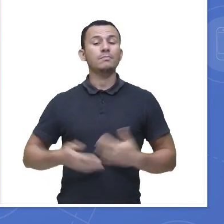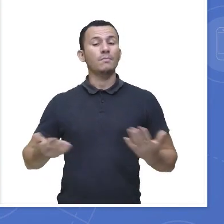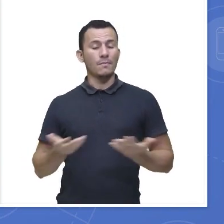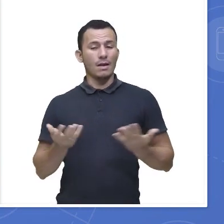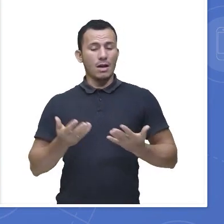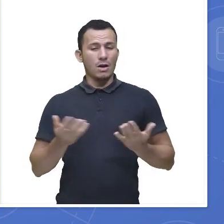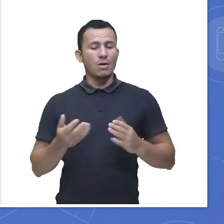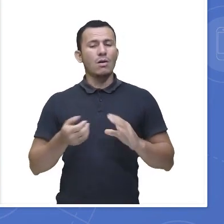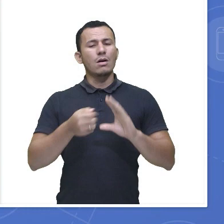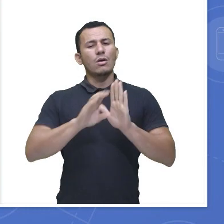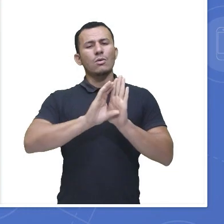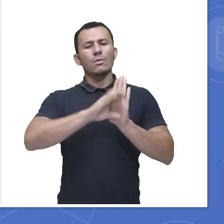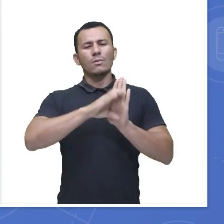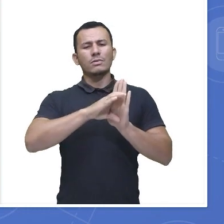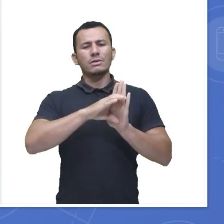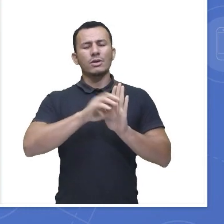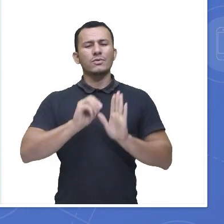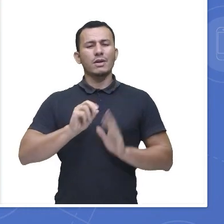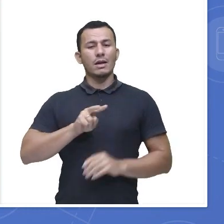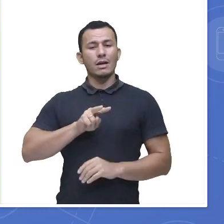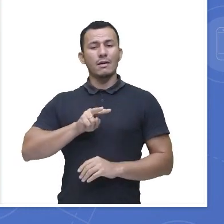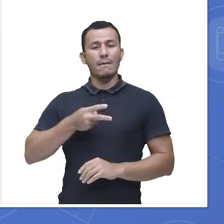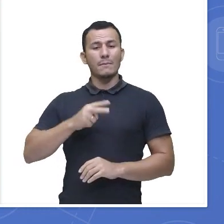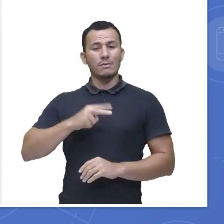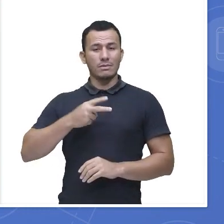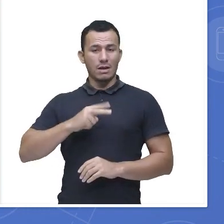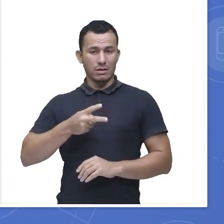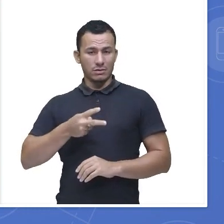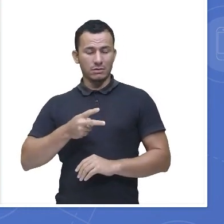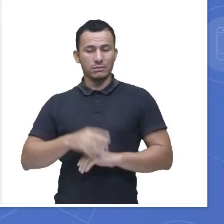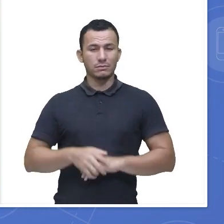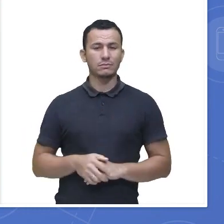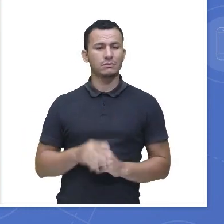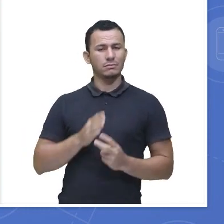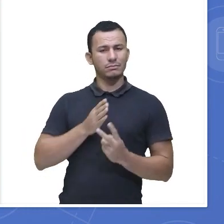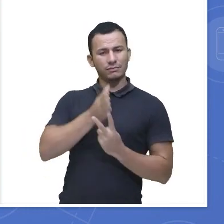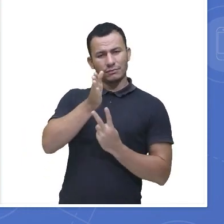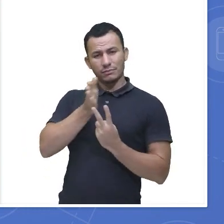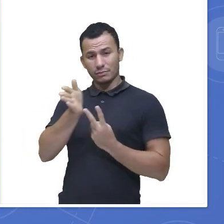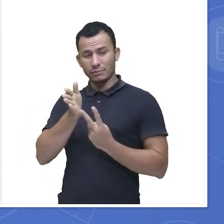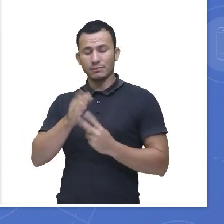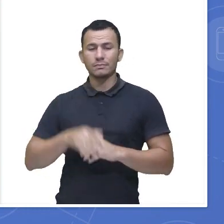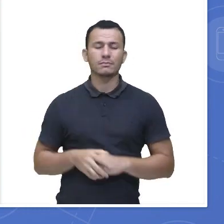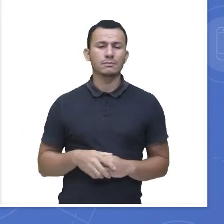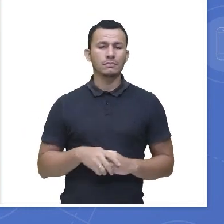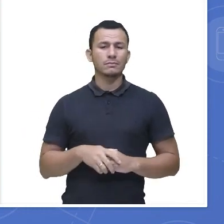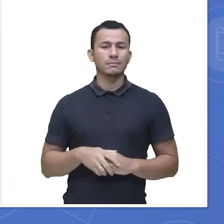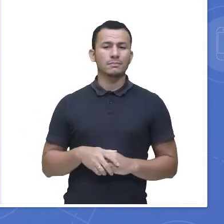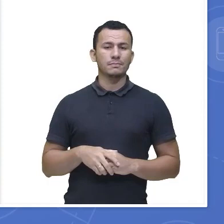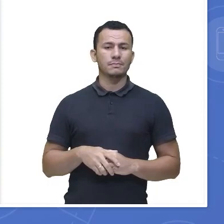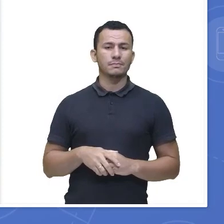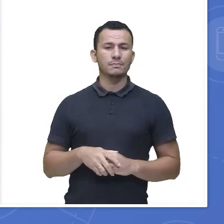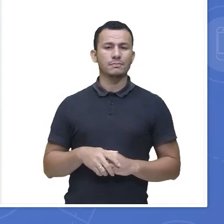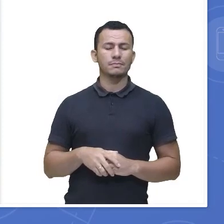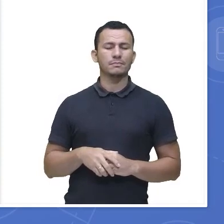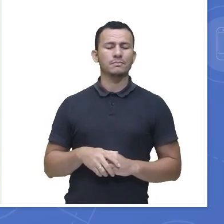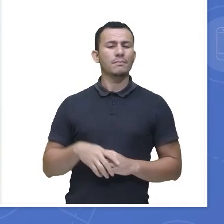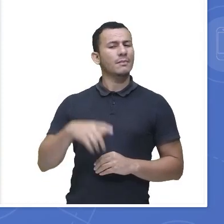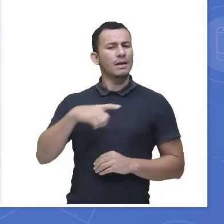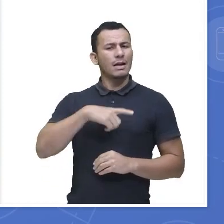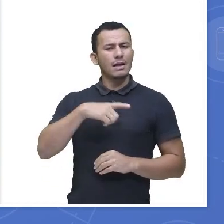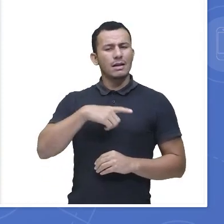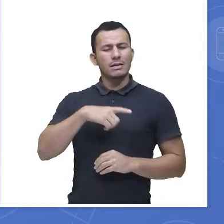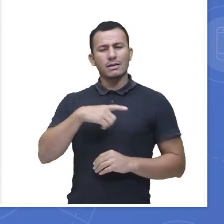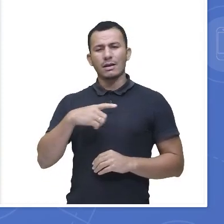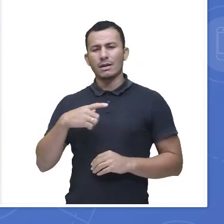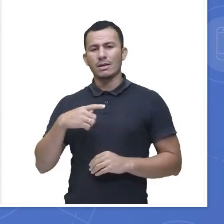de ambiguidade. Muito bem. A ambiguidade ela vai ocorrer,